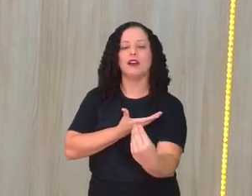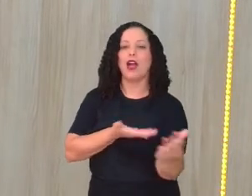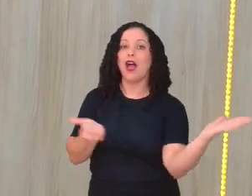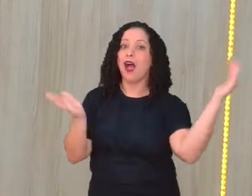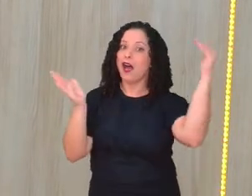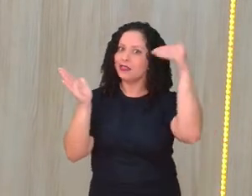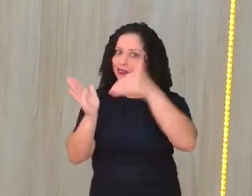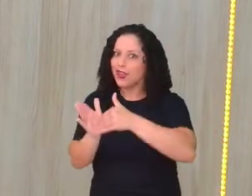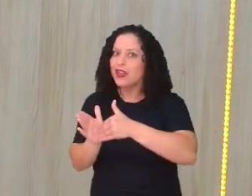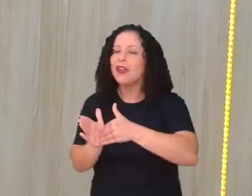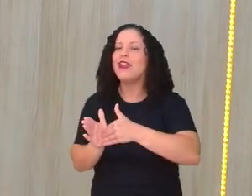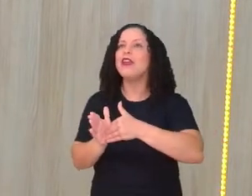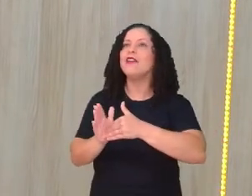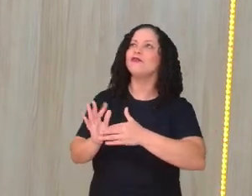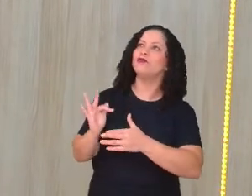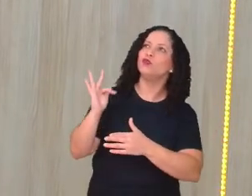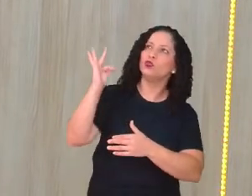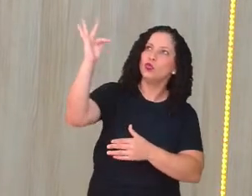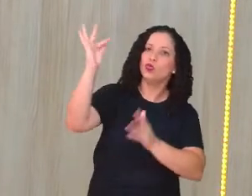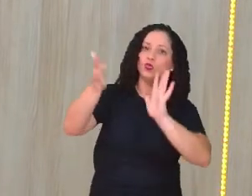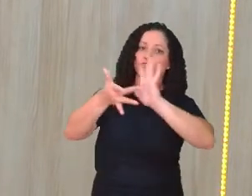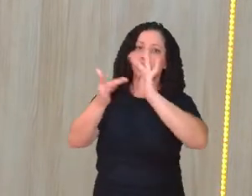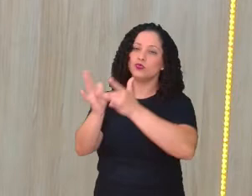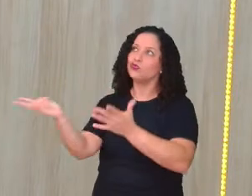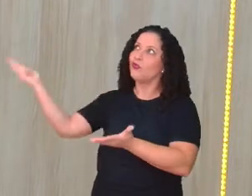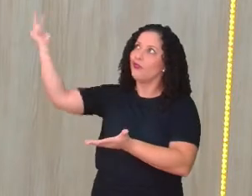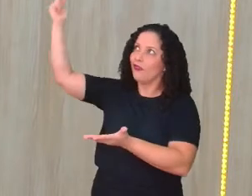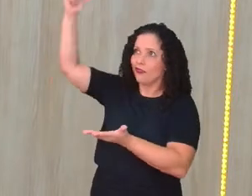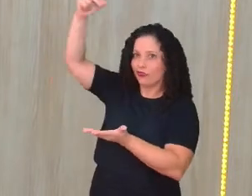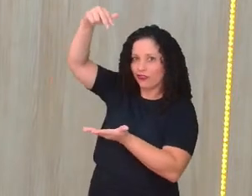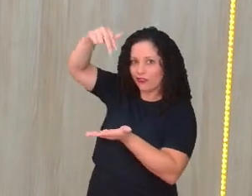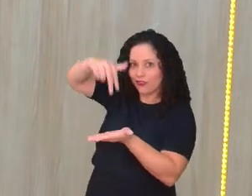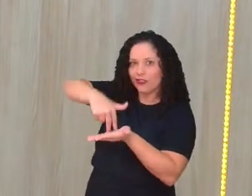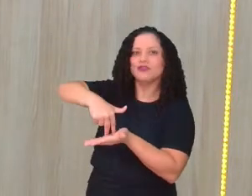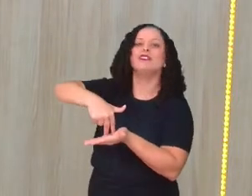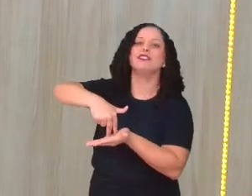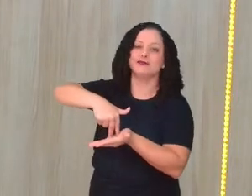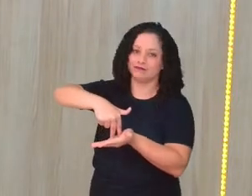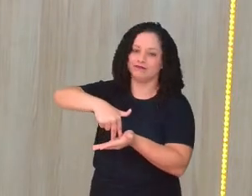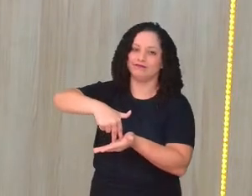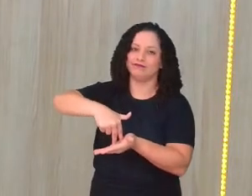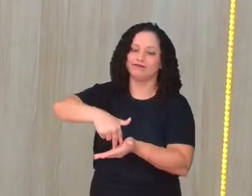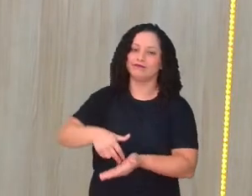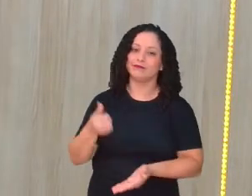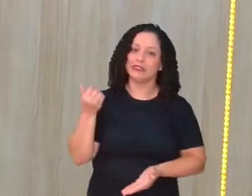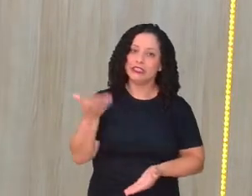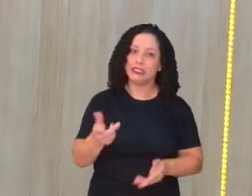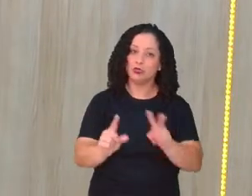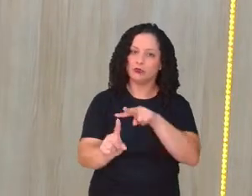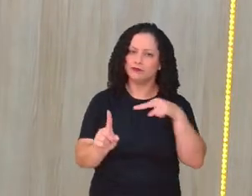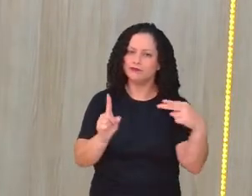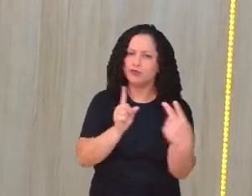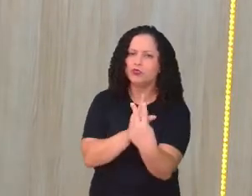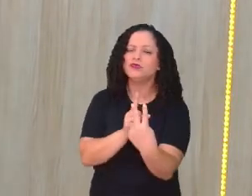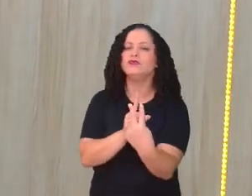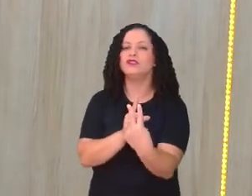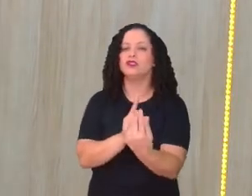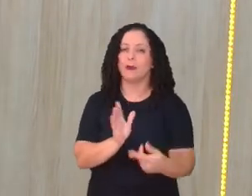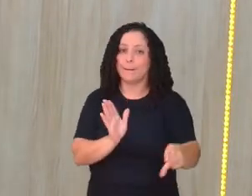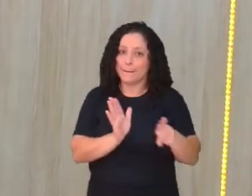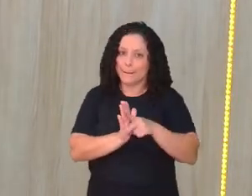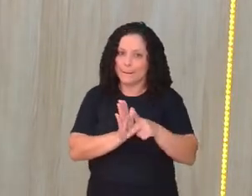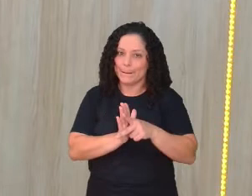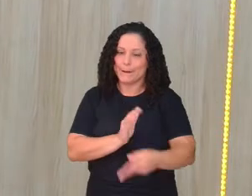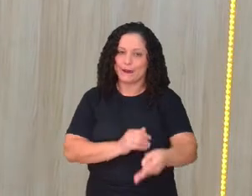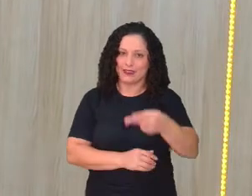que ele volte, né, na sua segunda vinda, né? E tudo isso, gente, dentro da perspectiva, né, da crença